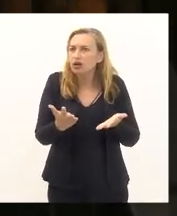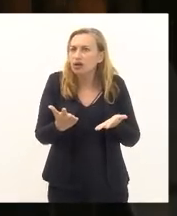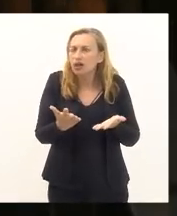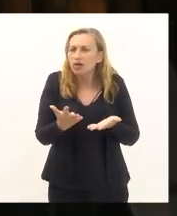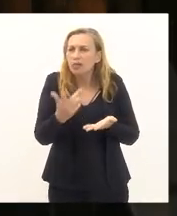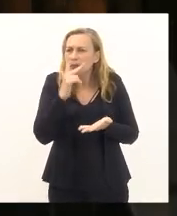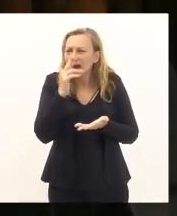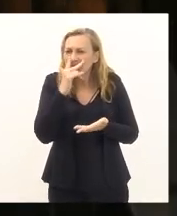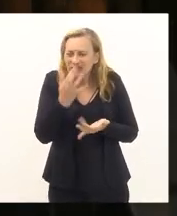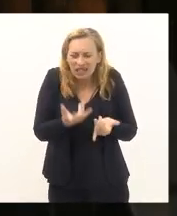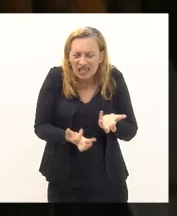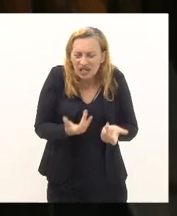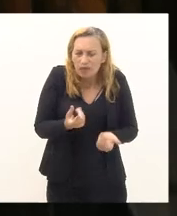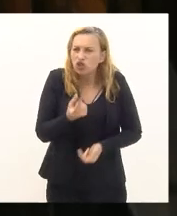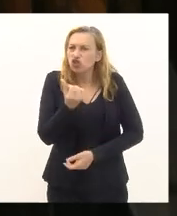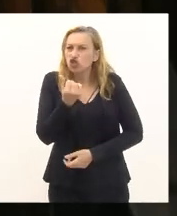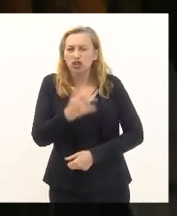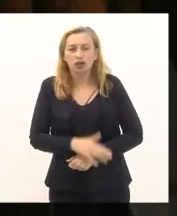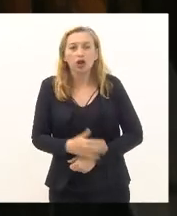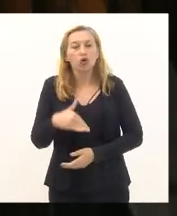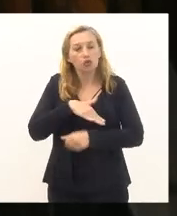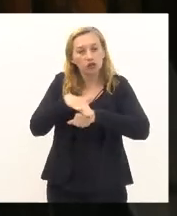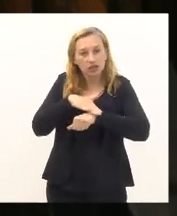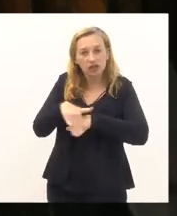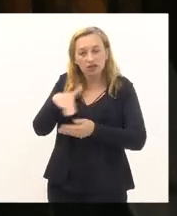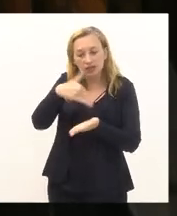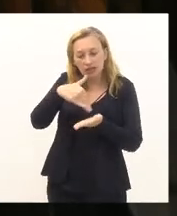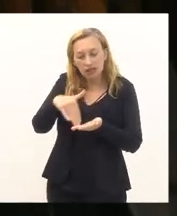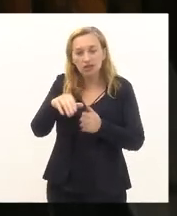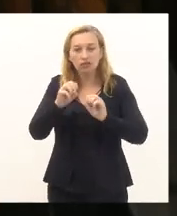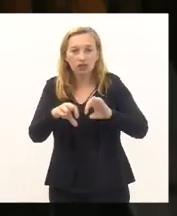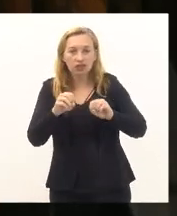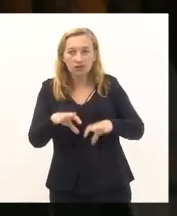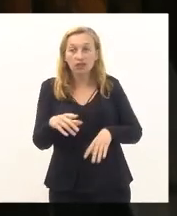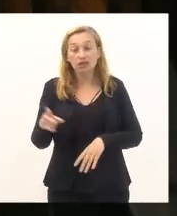dinheiro. Eu conversei com o secretário de Educação essa semana,